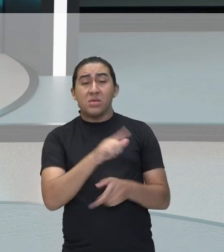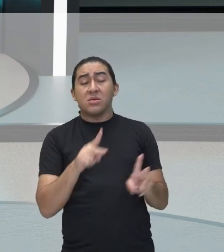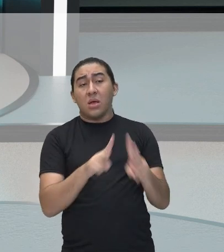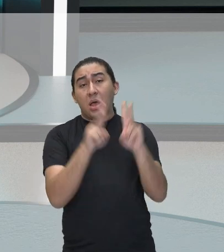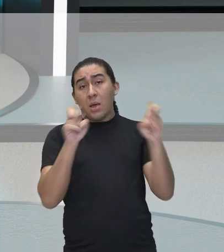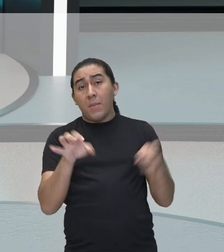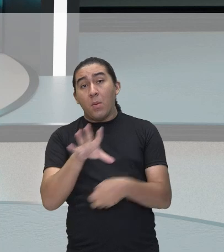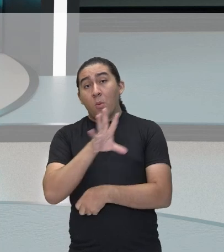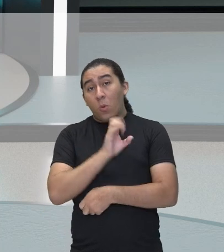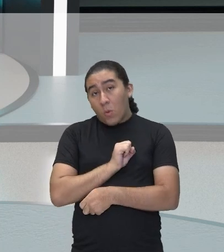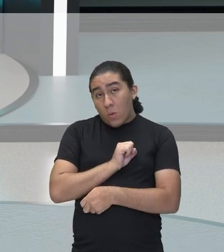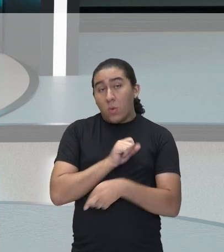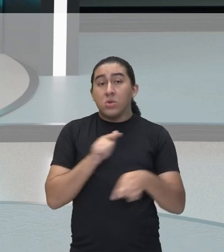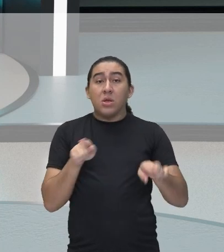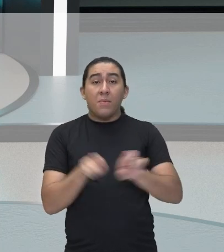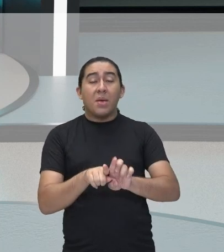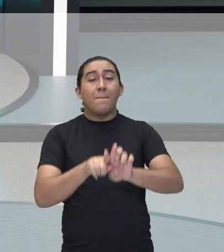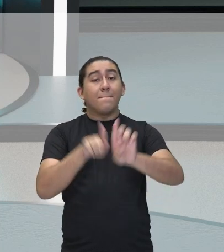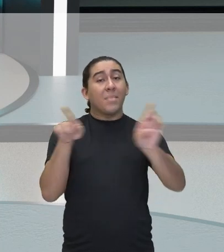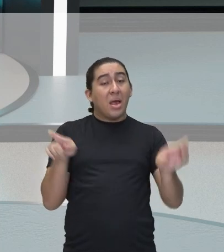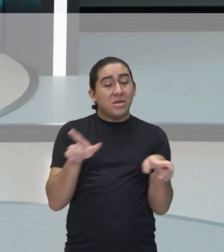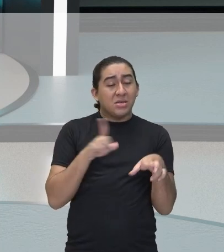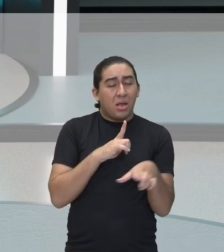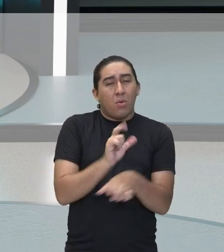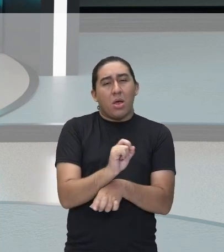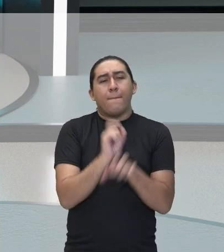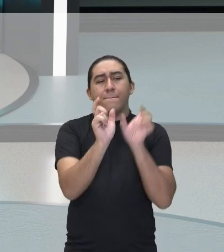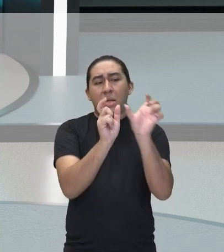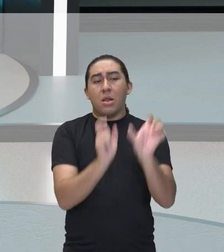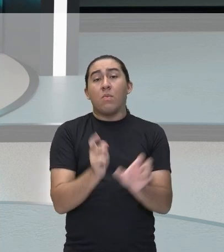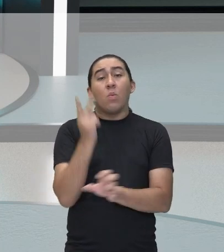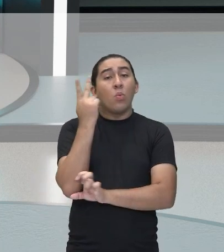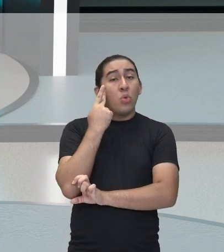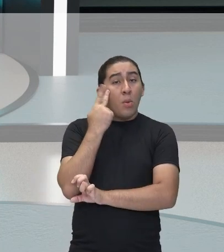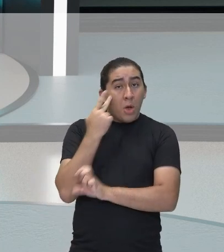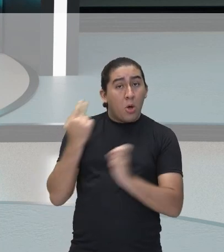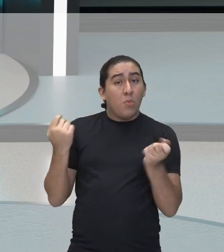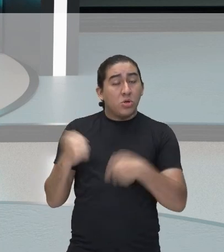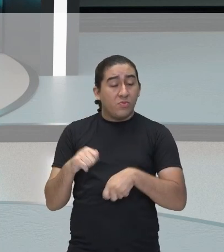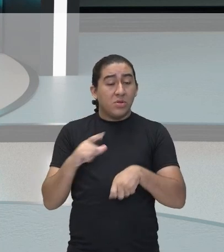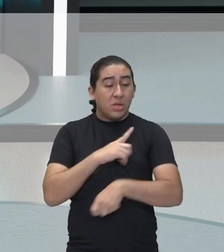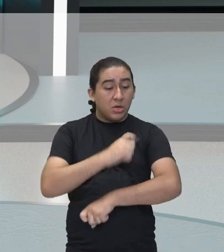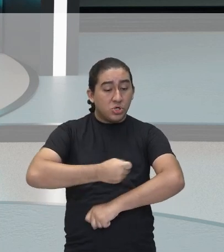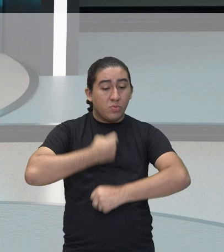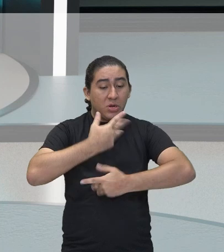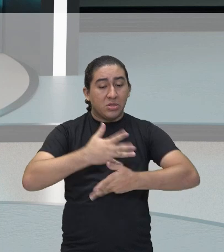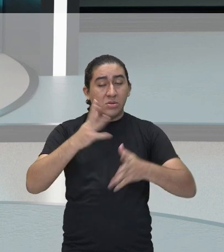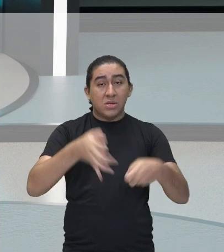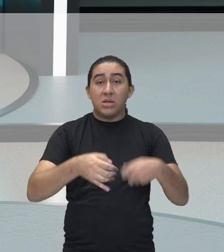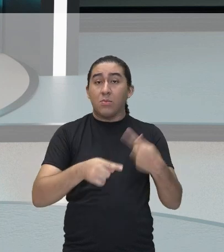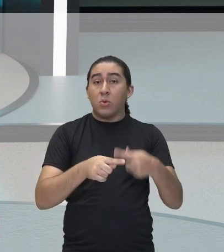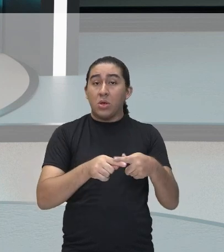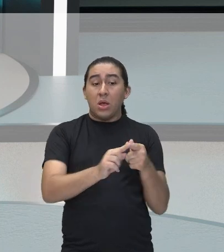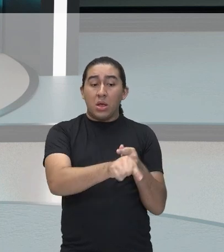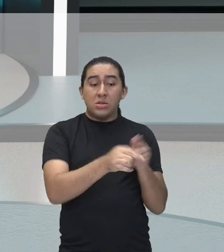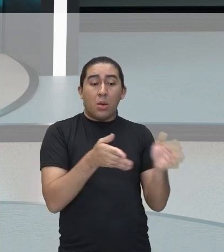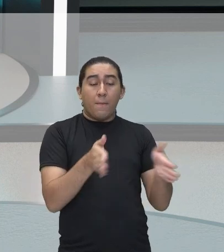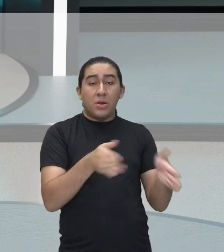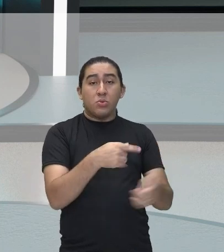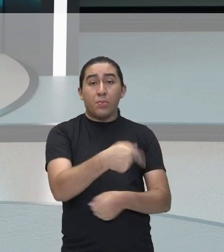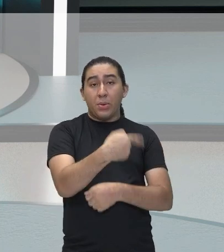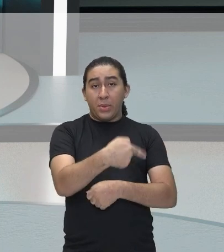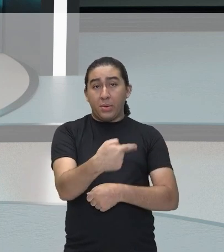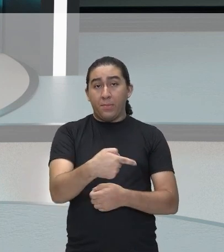amor, sobre paixão, ele é mais contido aqui, porque temos que pensar que estamos ainda na primeira geração.